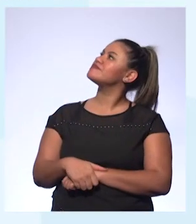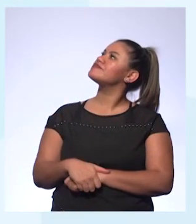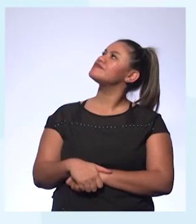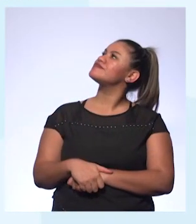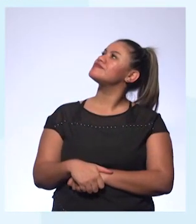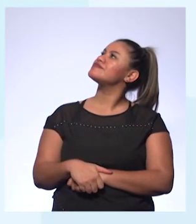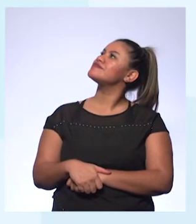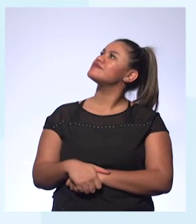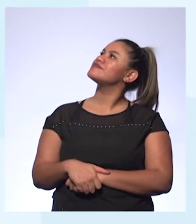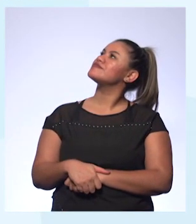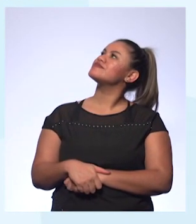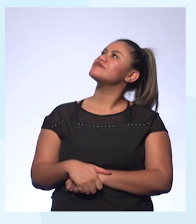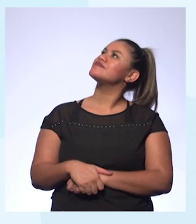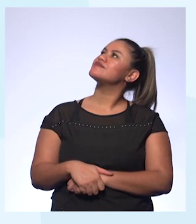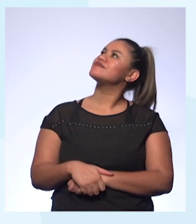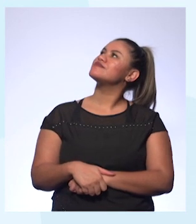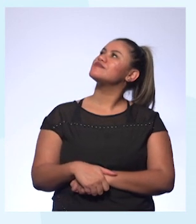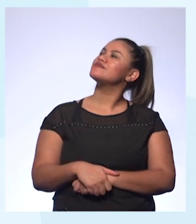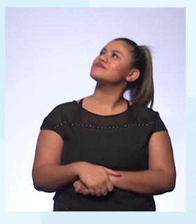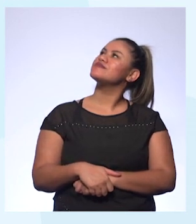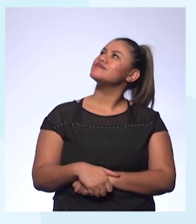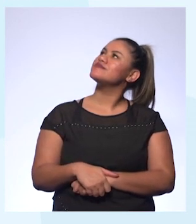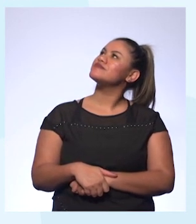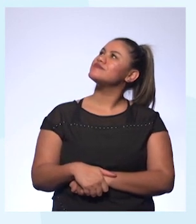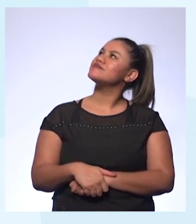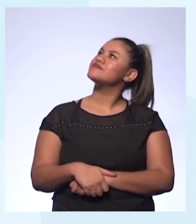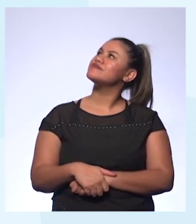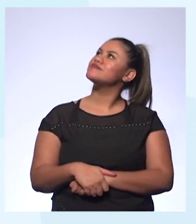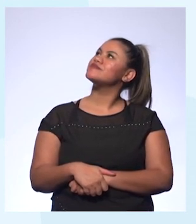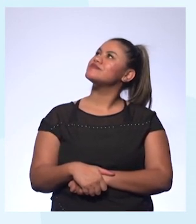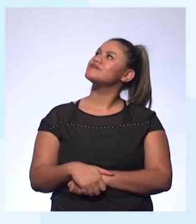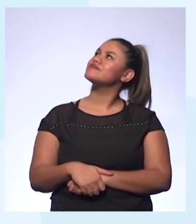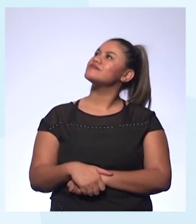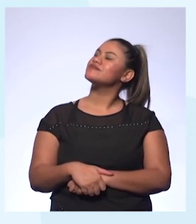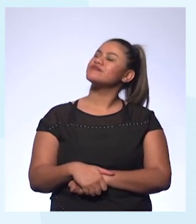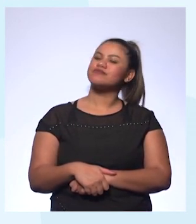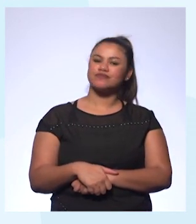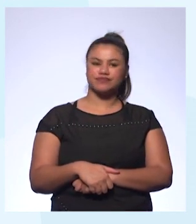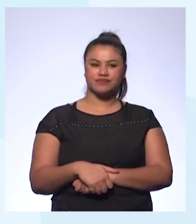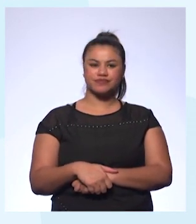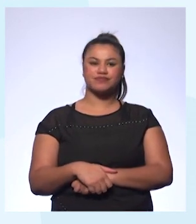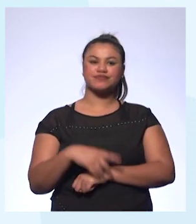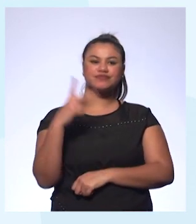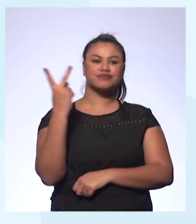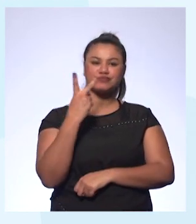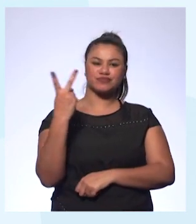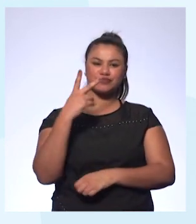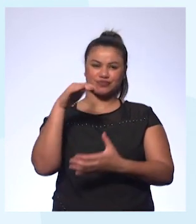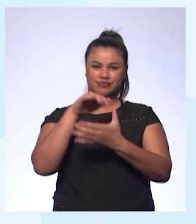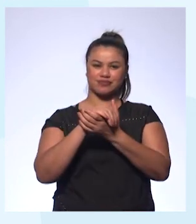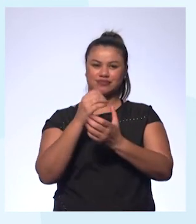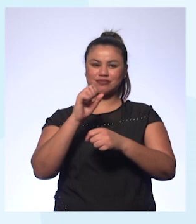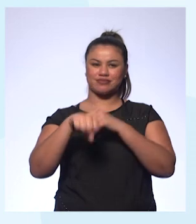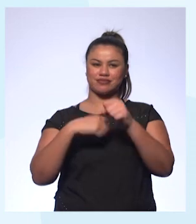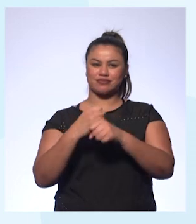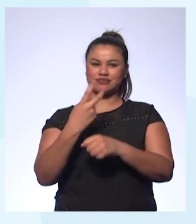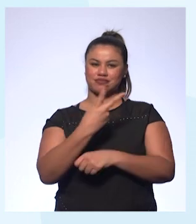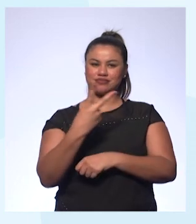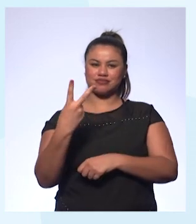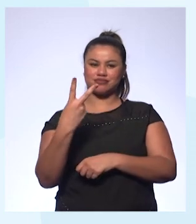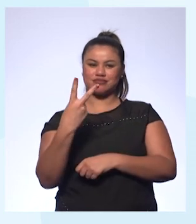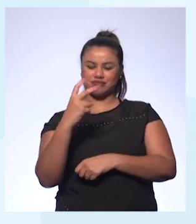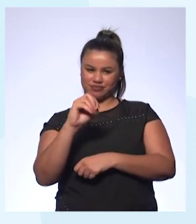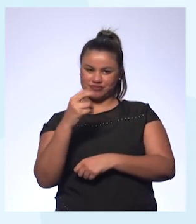sala Sara Energy and will get married in two thousand in fact a gente fica com essa coisa de colocar sempre por